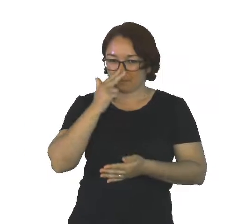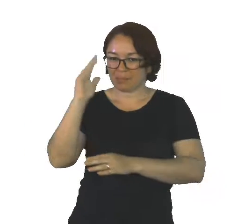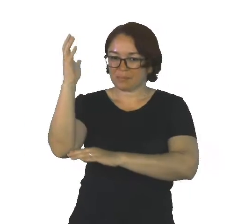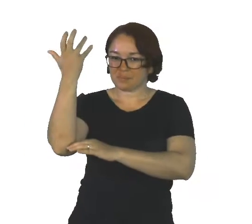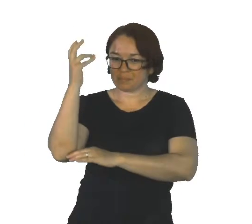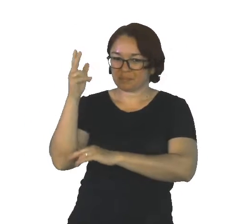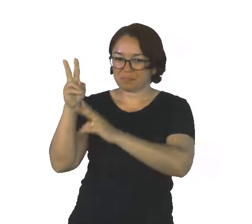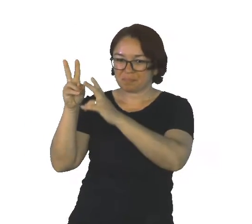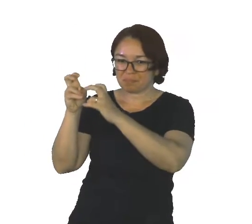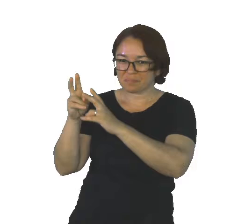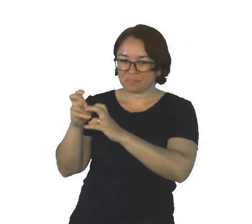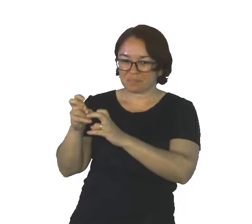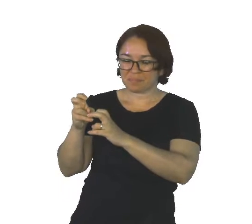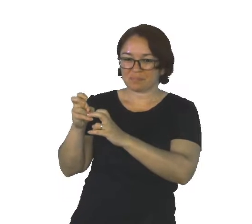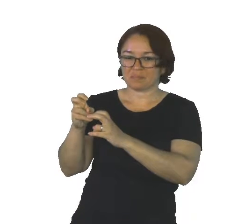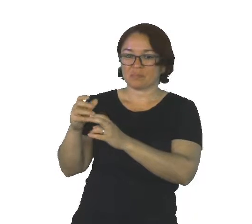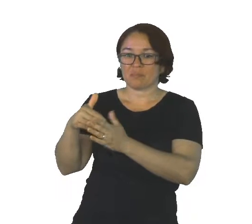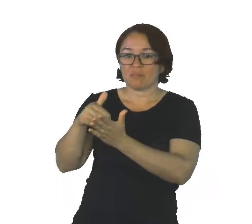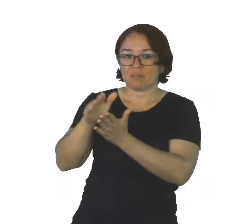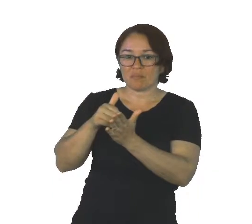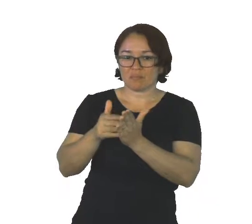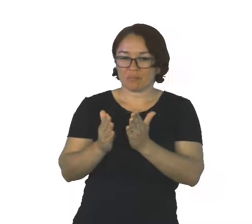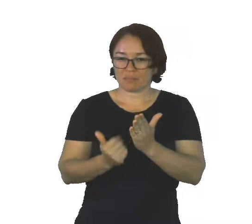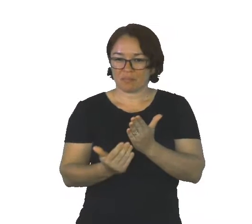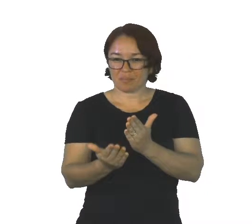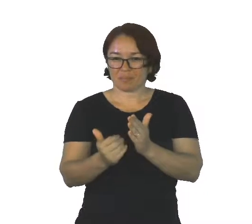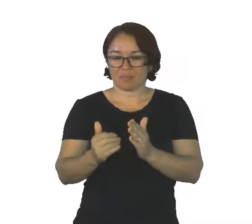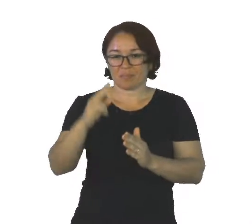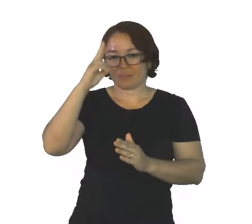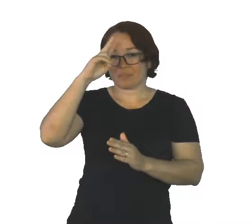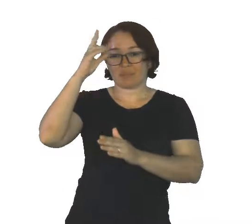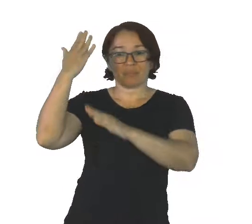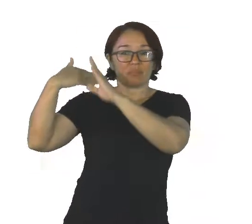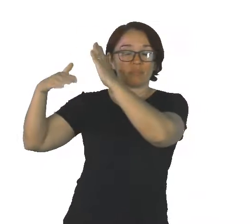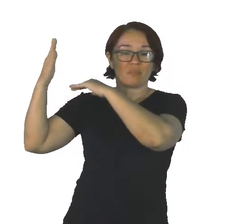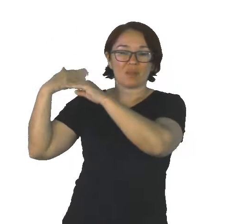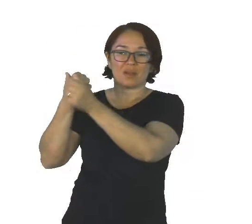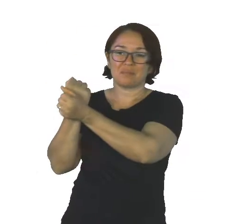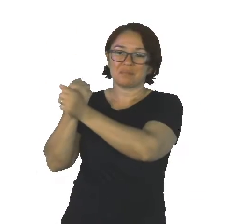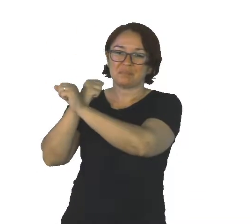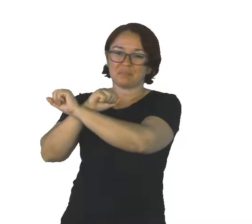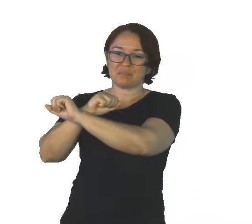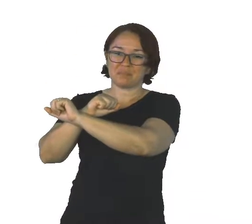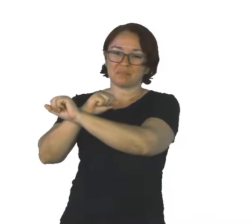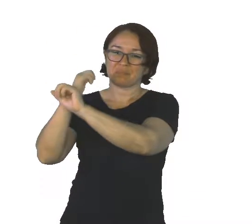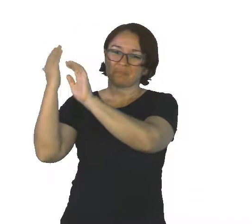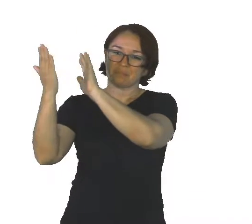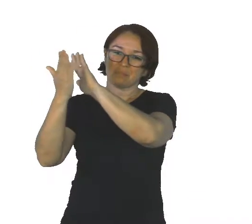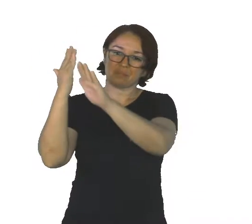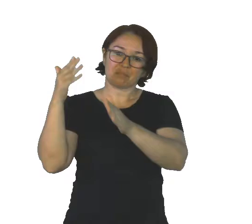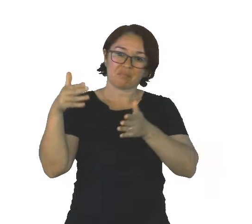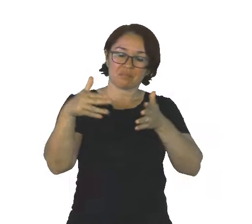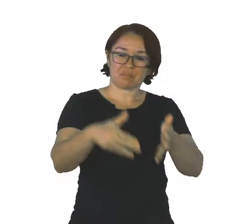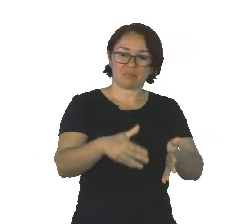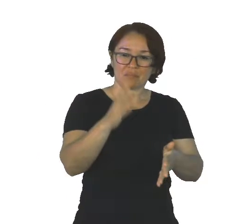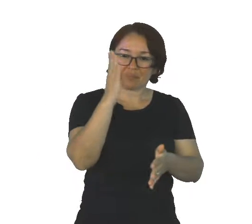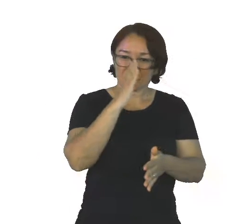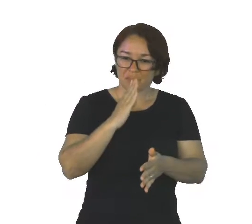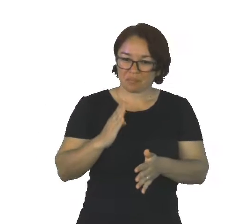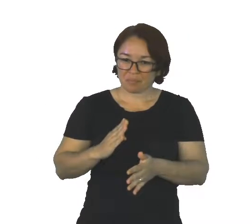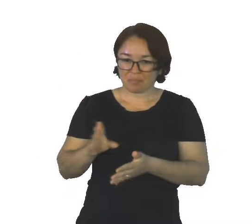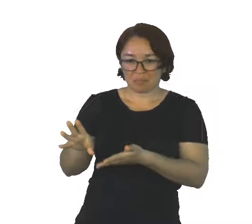recebeu influência de escravos fugitivos das Guiânias. E a arte desses povos não se limita